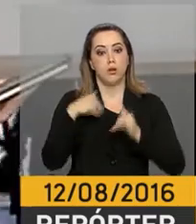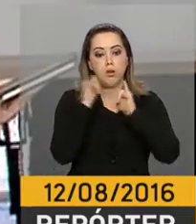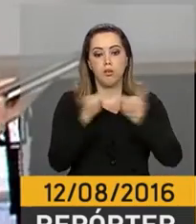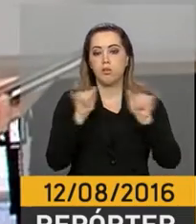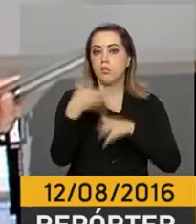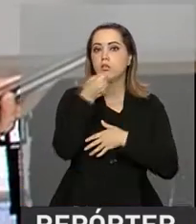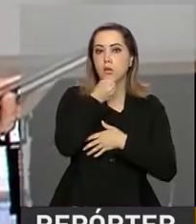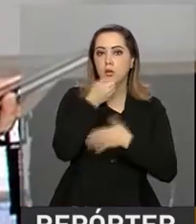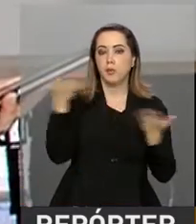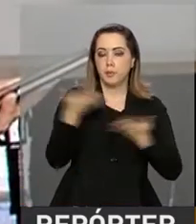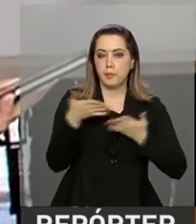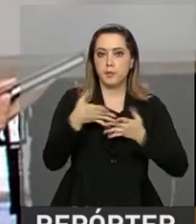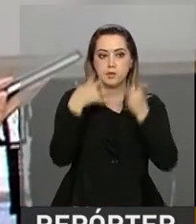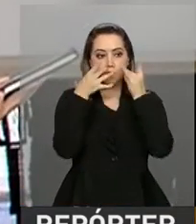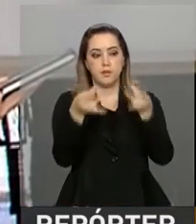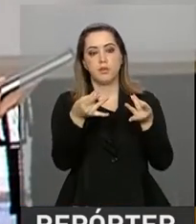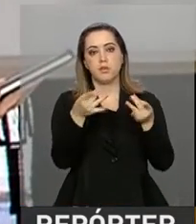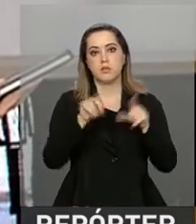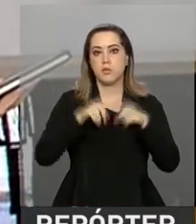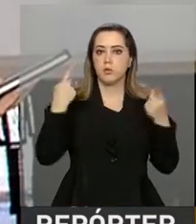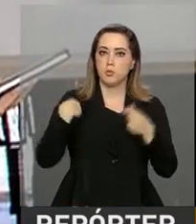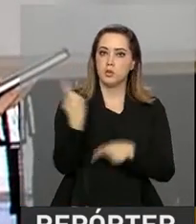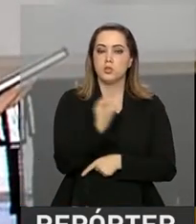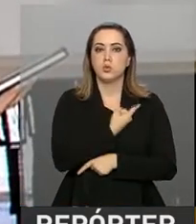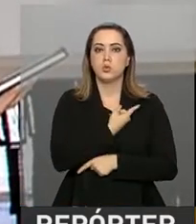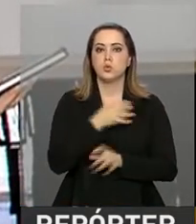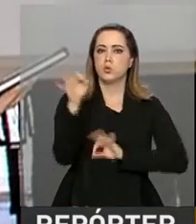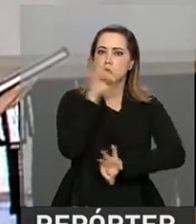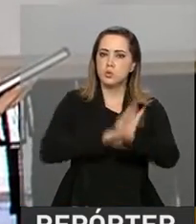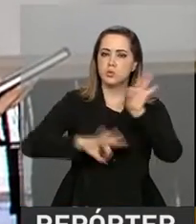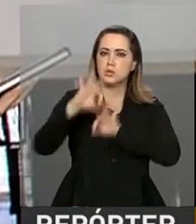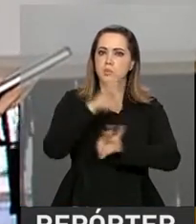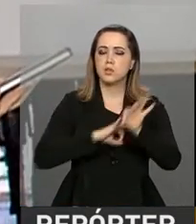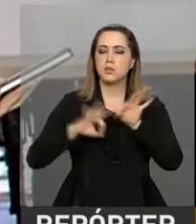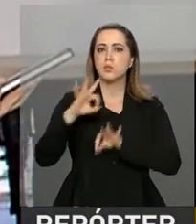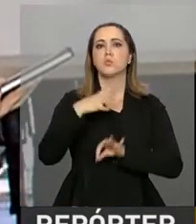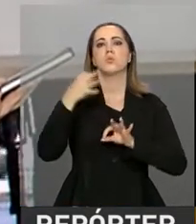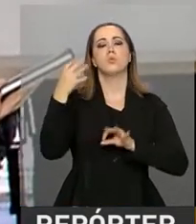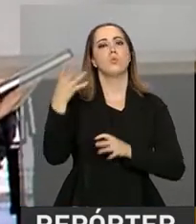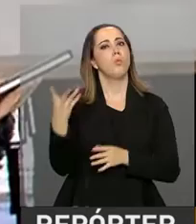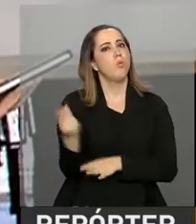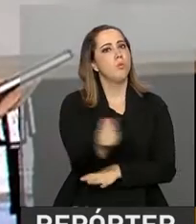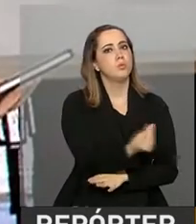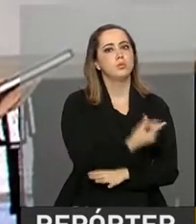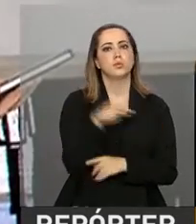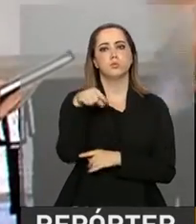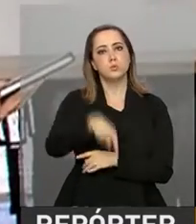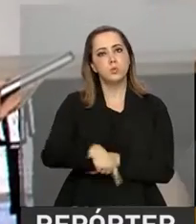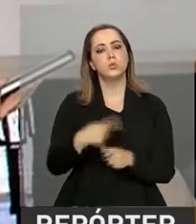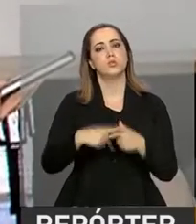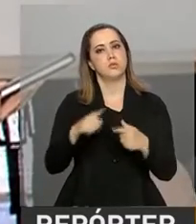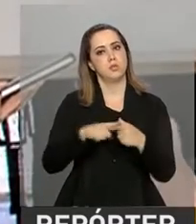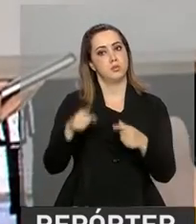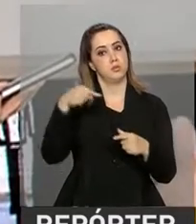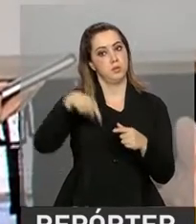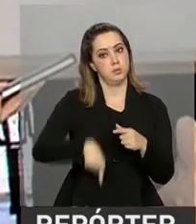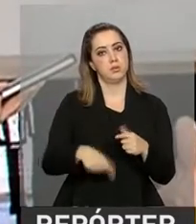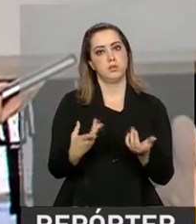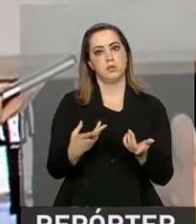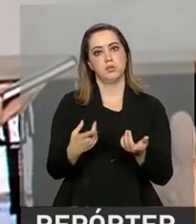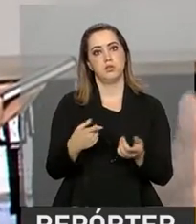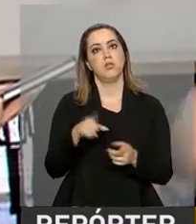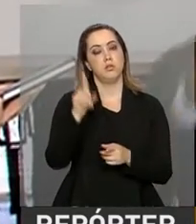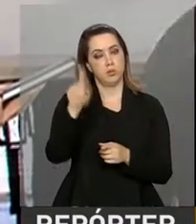que aquilo tinha que repercutir no Brasil, mas nós nos preparamos muito para essas questões internas. Tanto é que ela aconteceu muito longe do